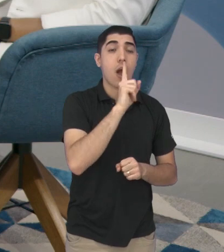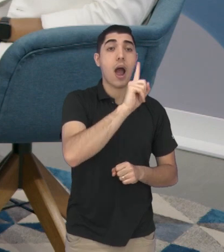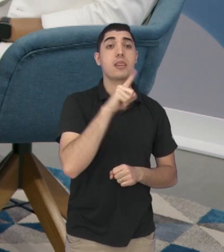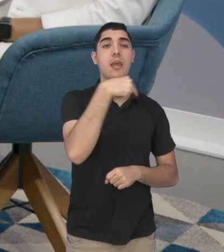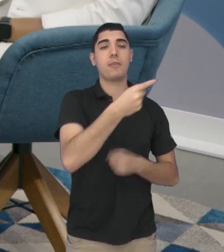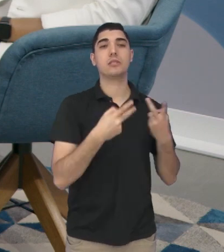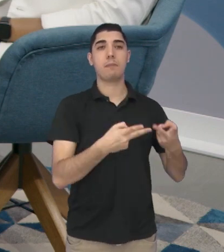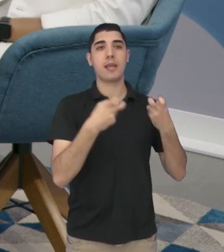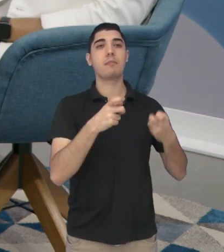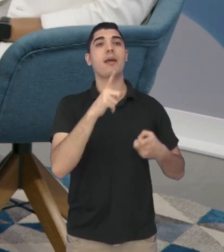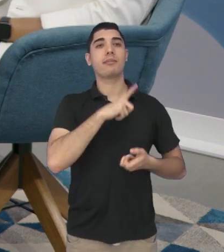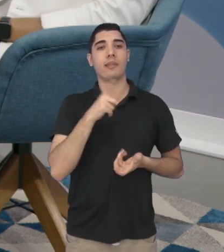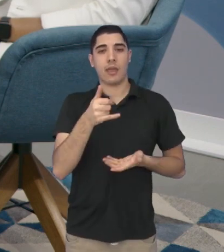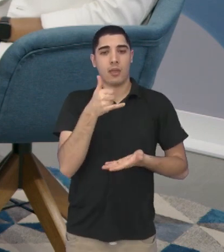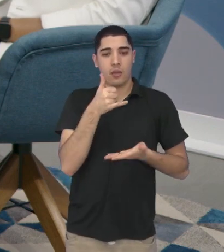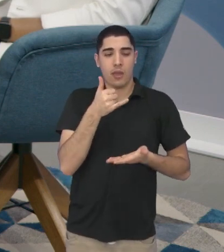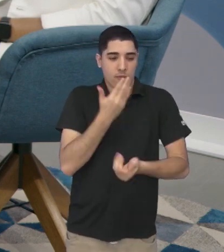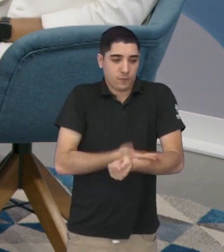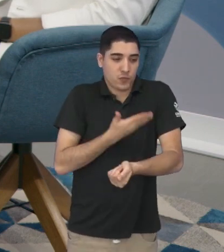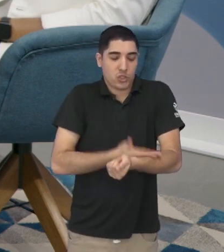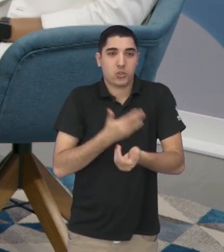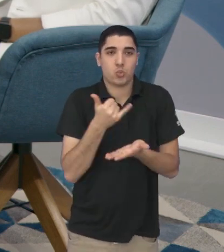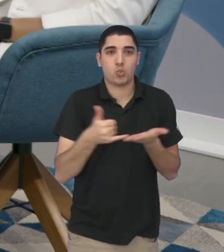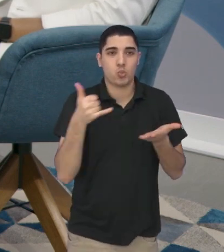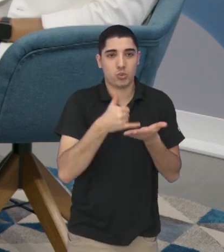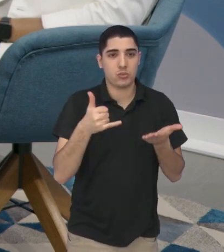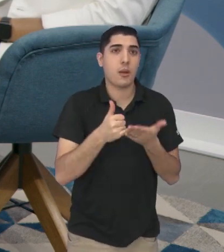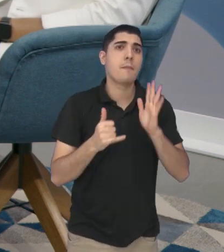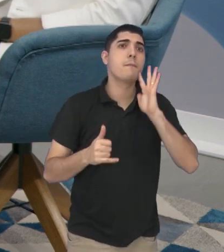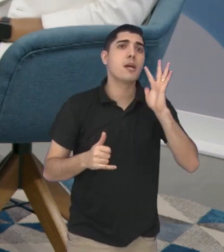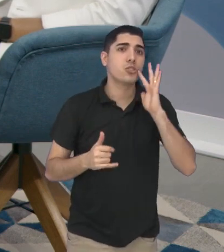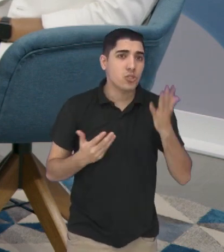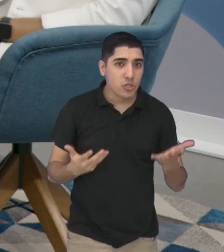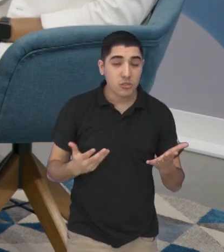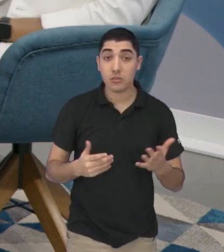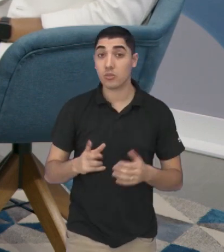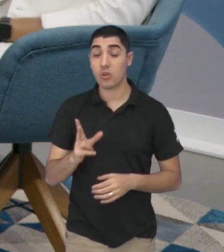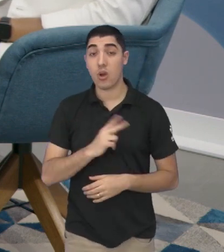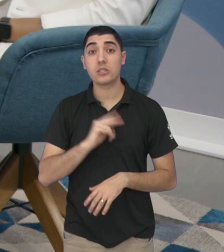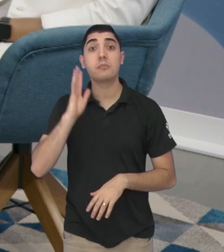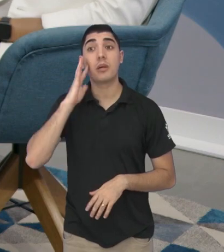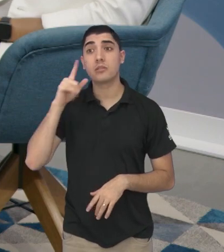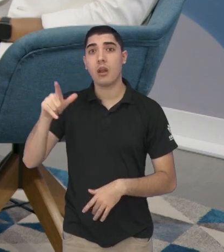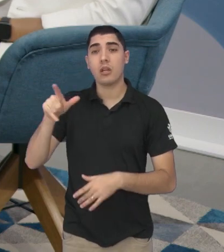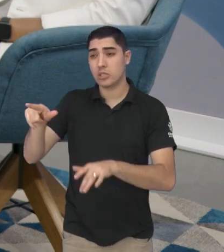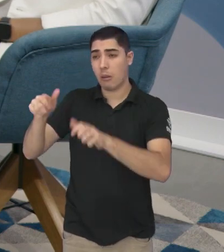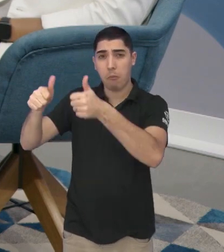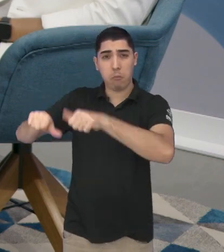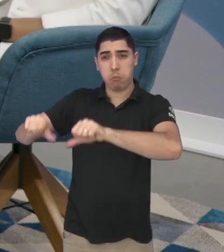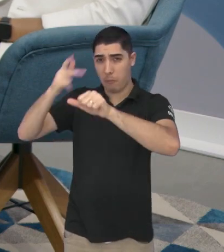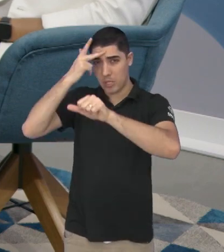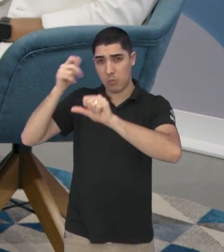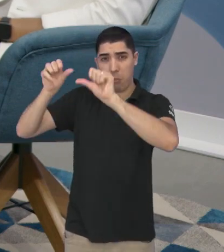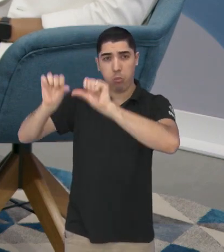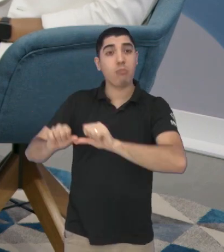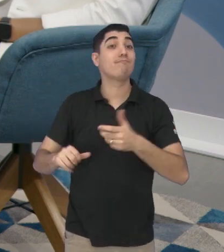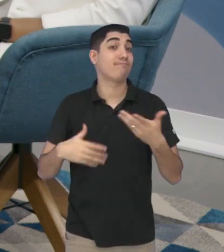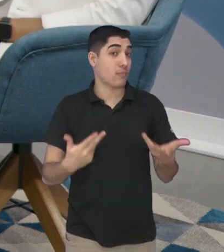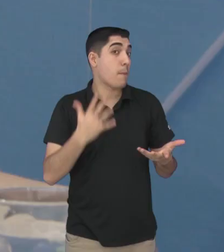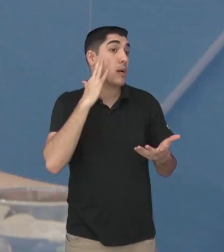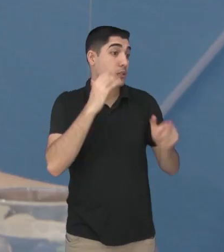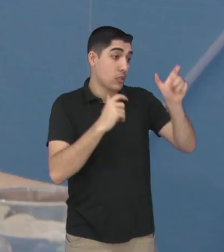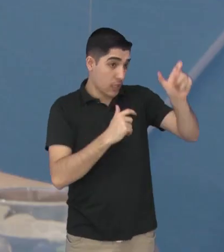dependência química. Você já imaginou se levar 8 anos, o estrago que já foi feito, o quanto essa pessoa já está